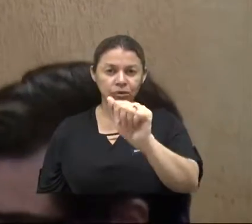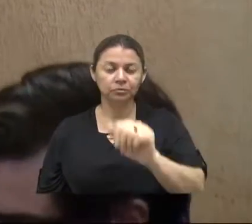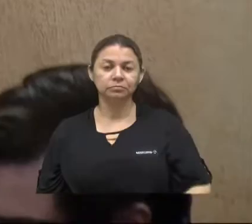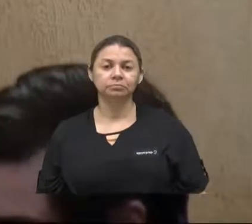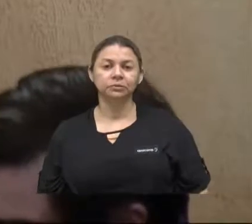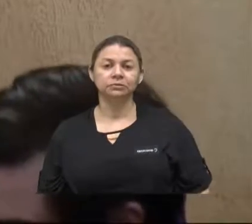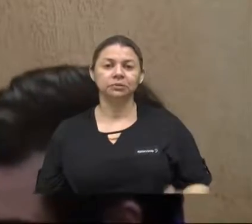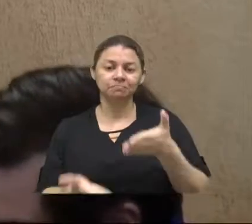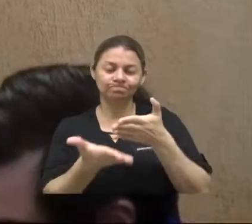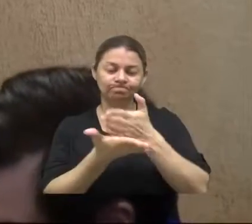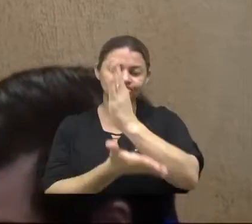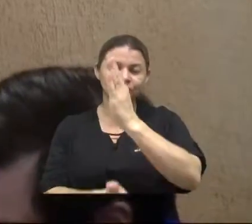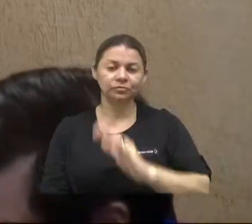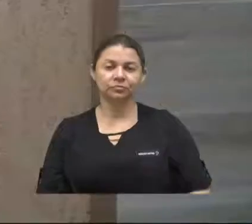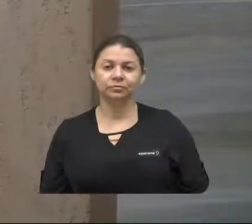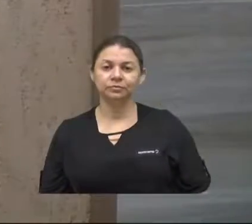disputamos